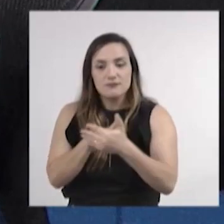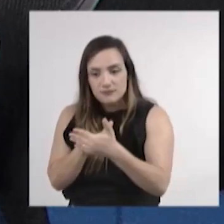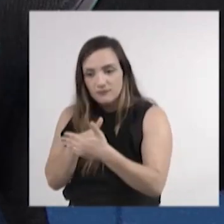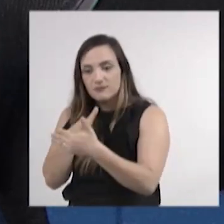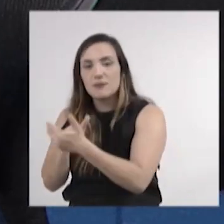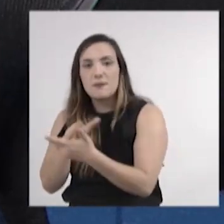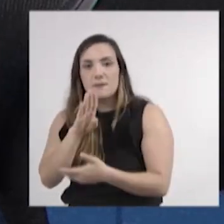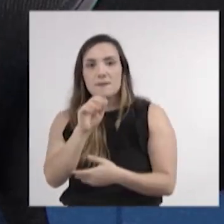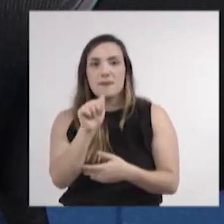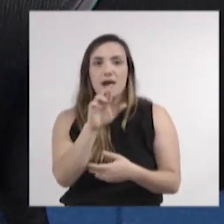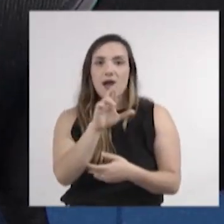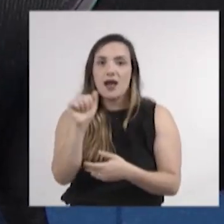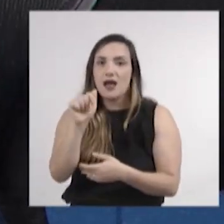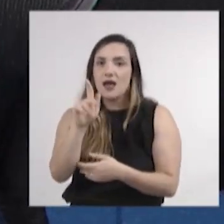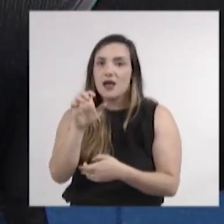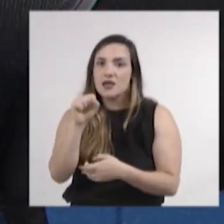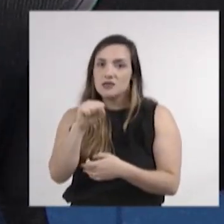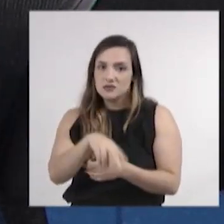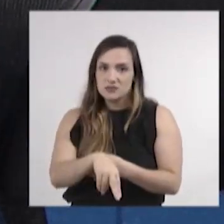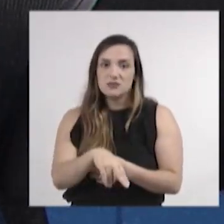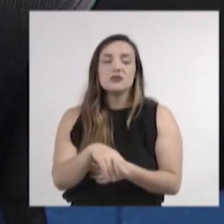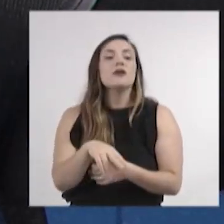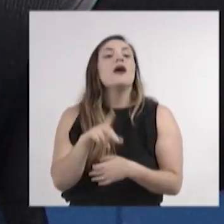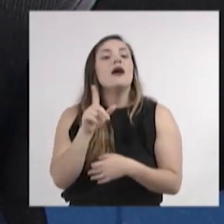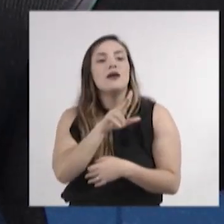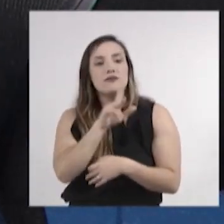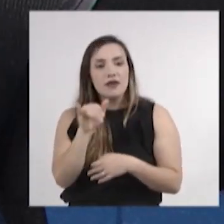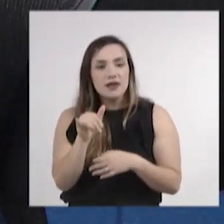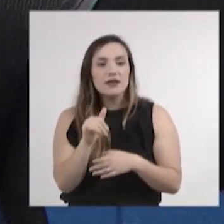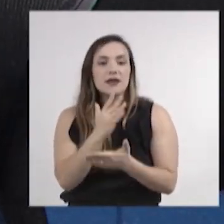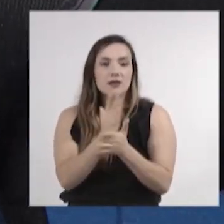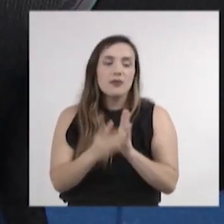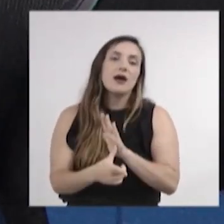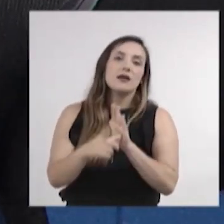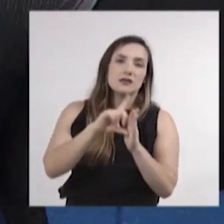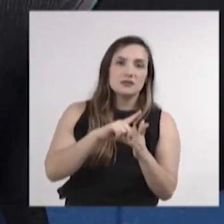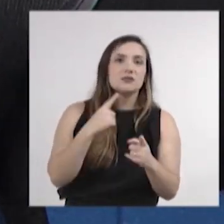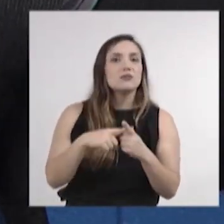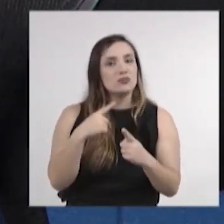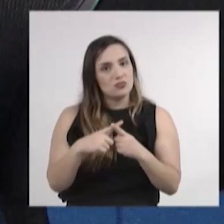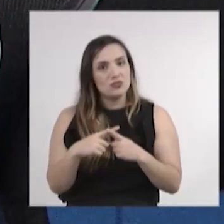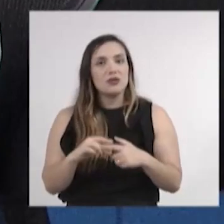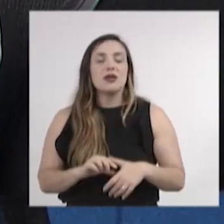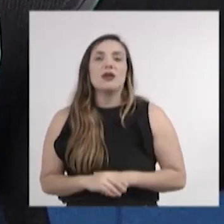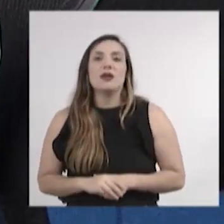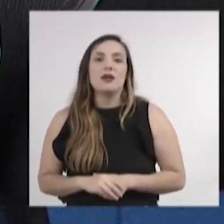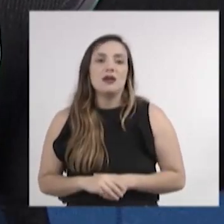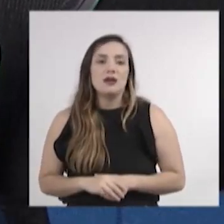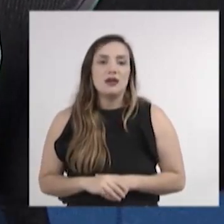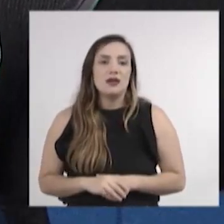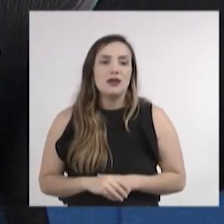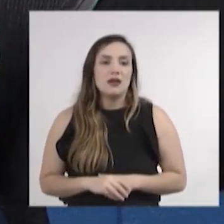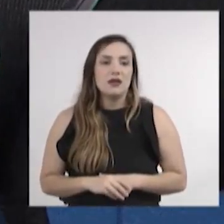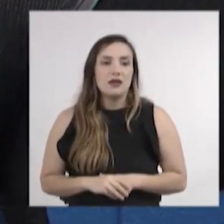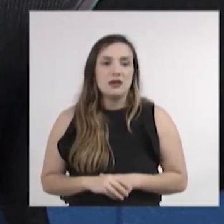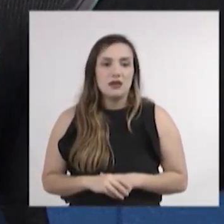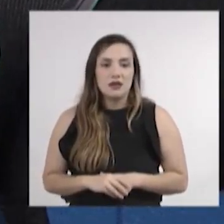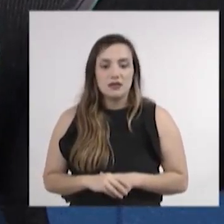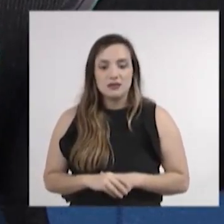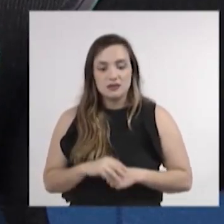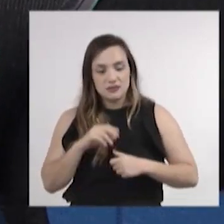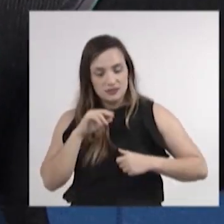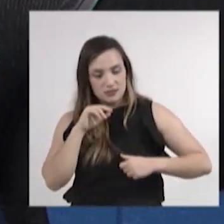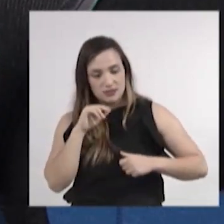útil todas as barragens vão acabar. E, fatalmente, vai ser antes da nossa. Porque nós estamos muito amplos, né? Porque o que está sendo retido lá está ampliando a